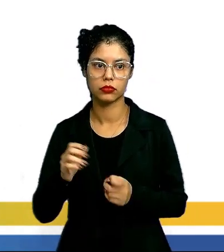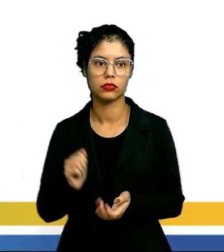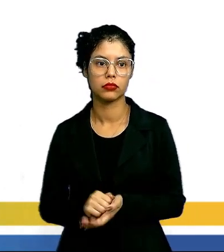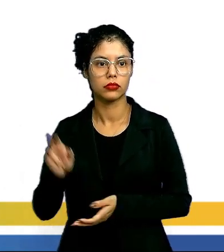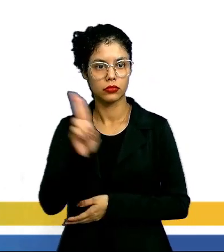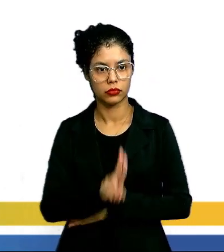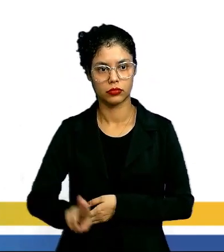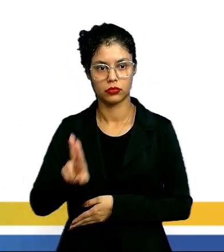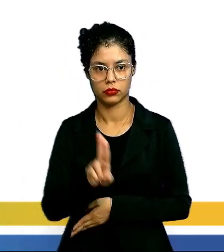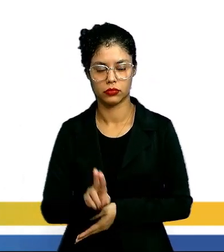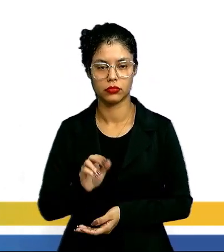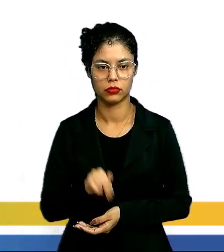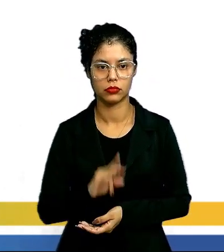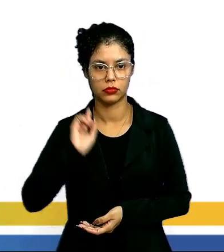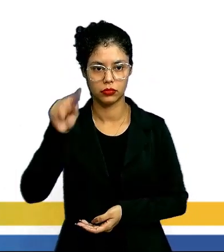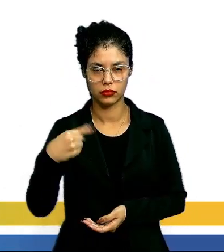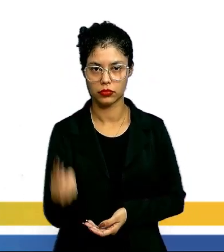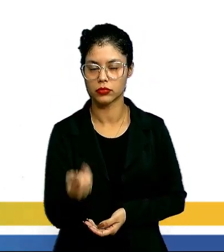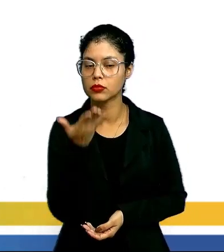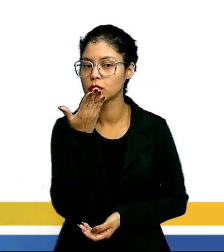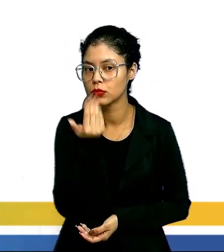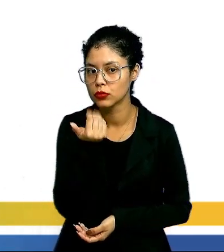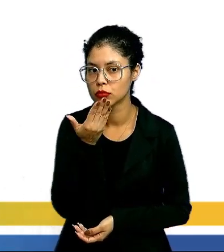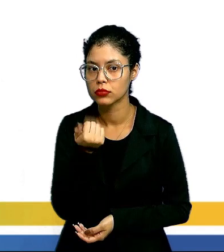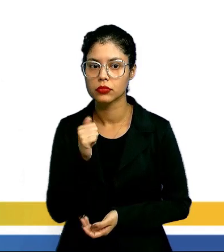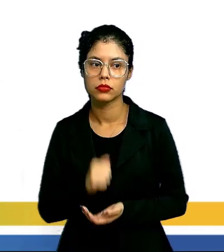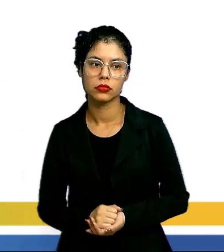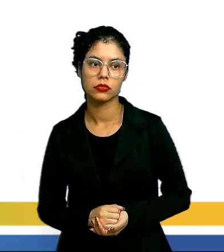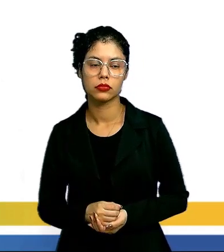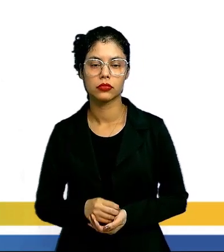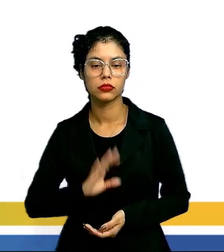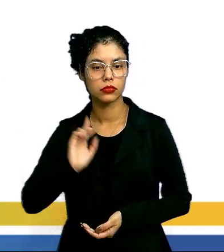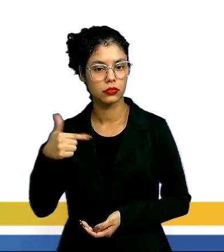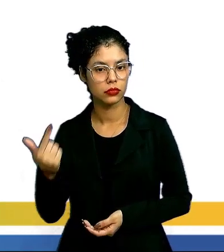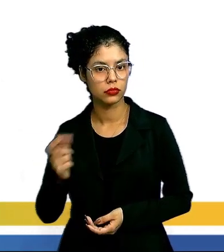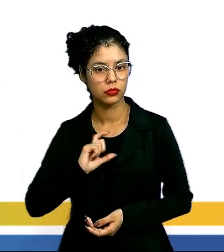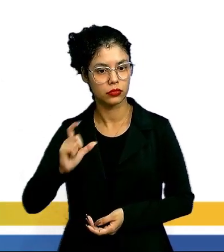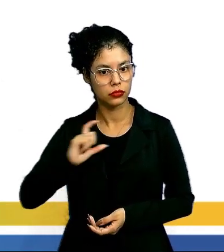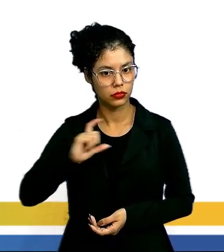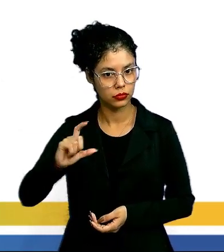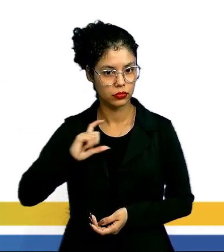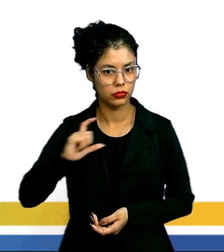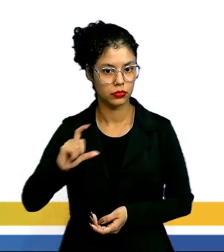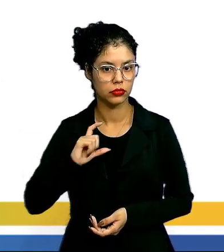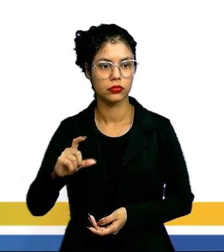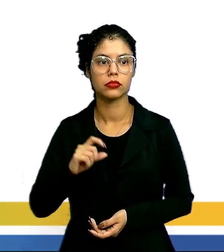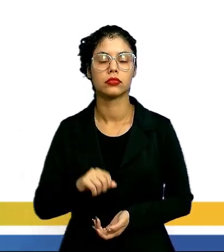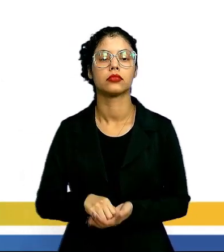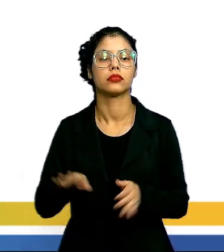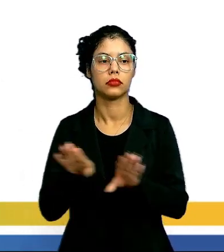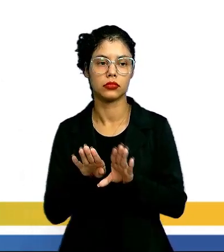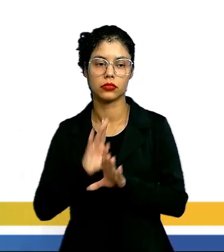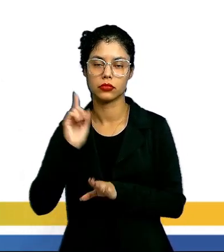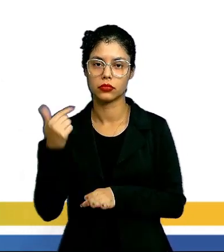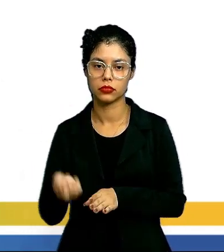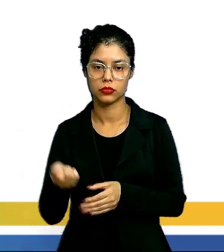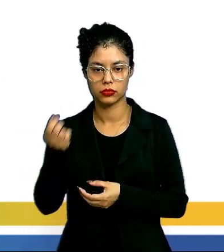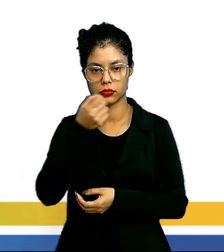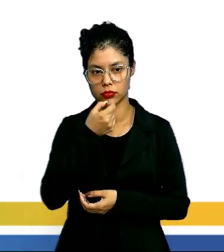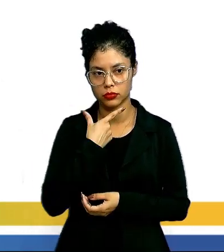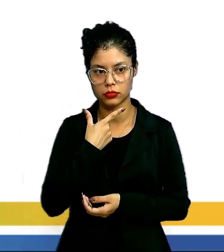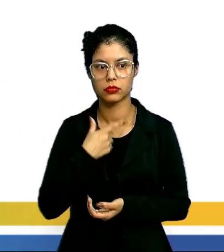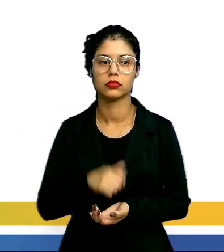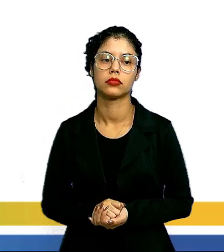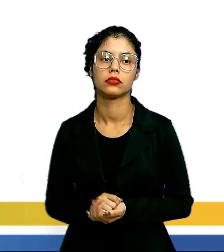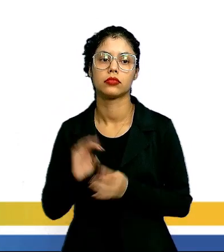médico. Recomenda-se utilizar nimesulida depois das refeições. Agite antes de